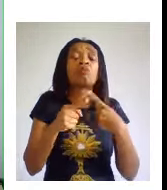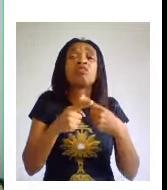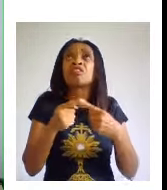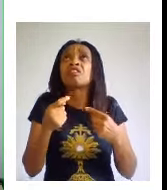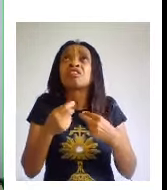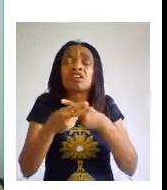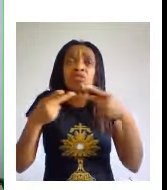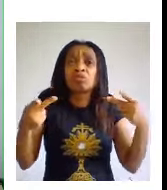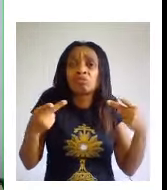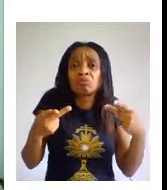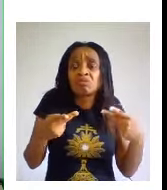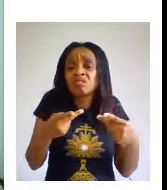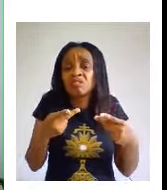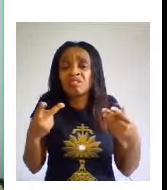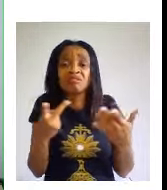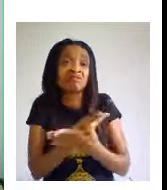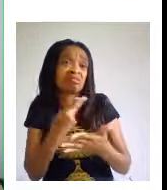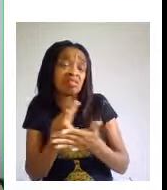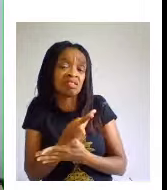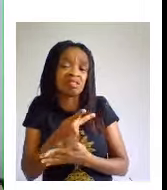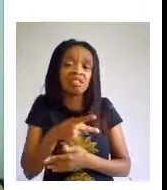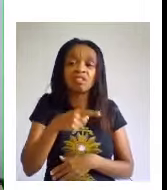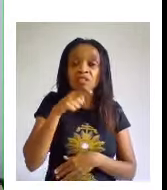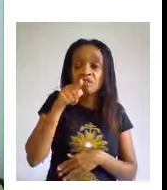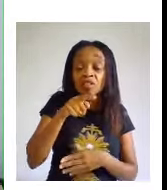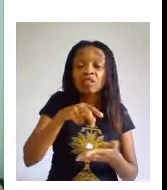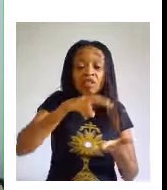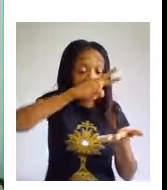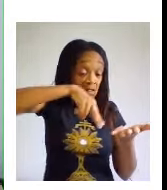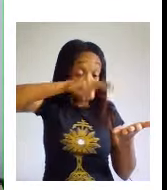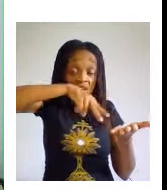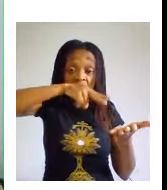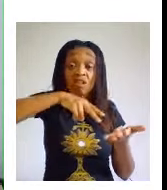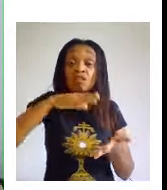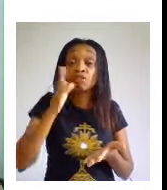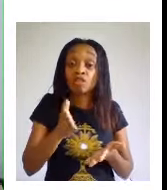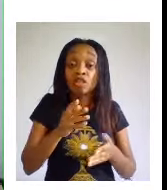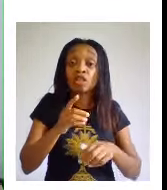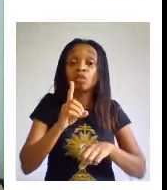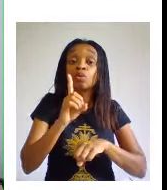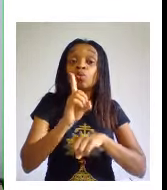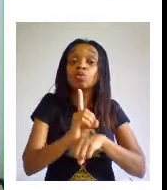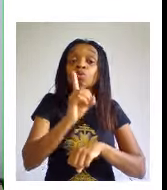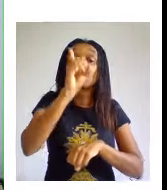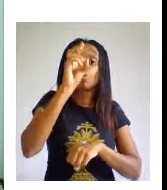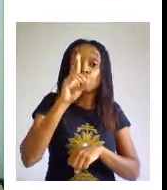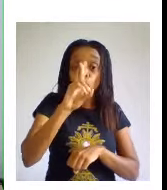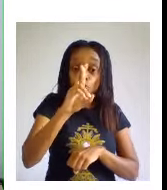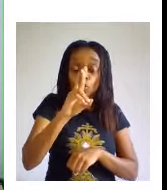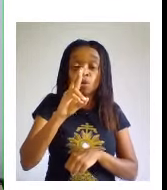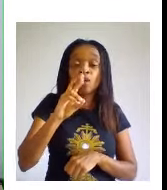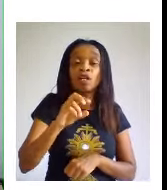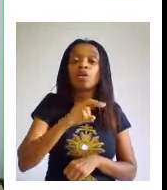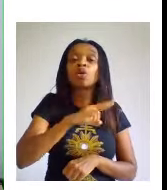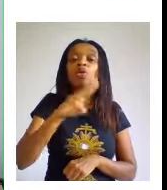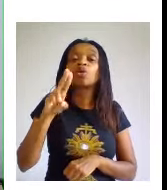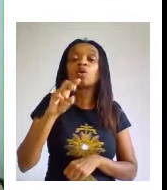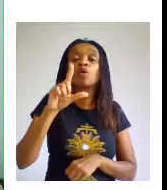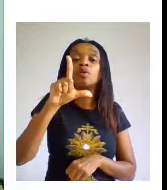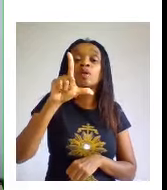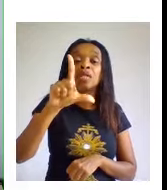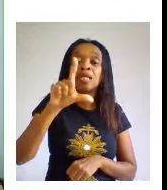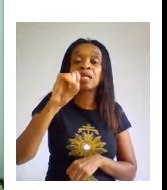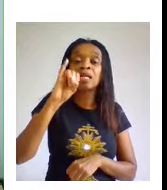né? E vocês já devem ter lido, com certeza, a biografia do Dr. Lincoln, mas eu vou ter que falar